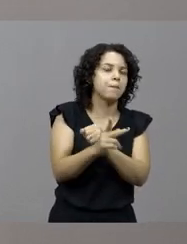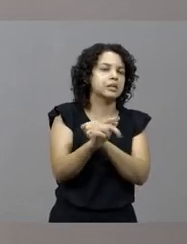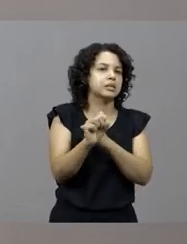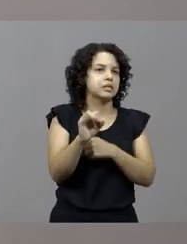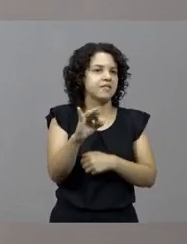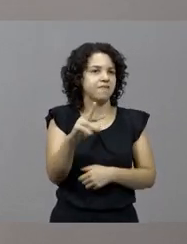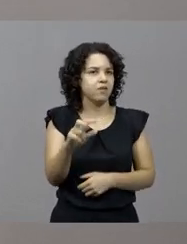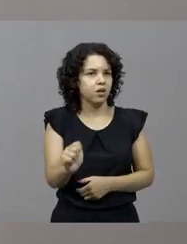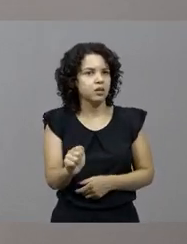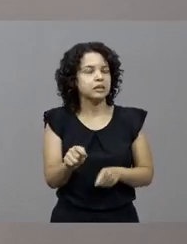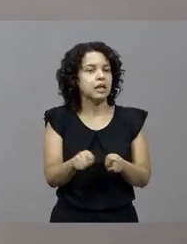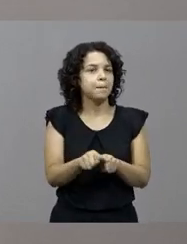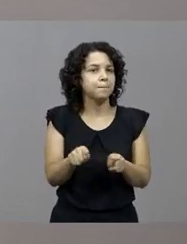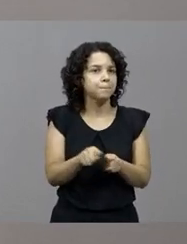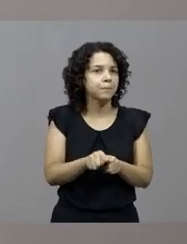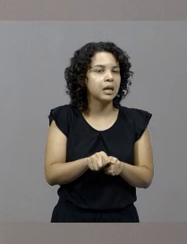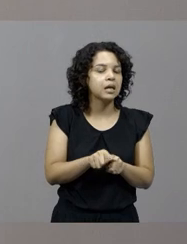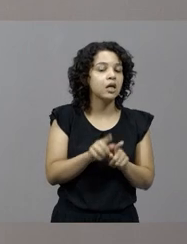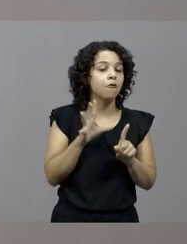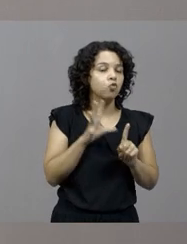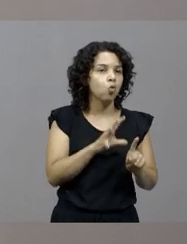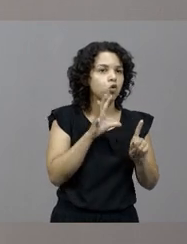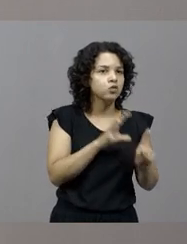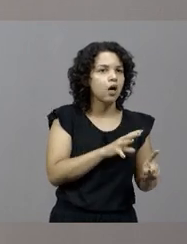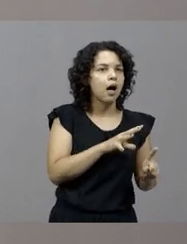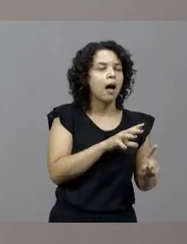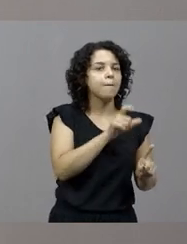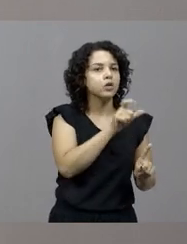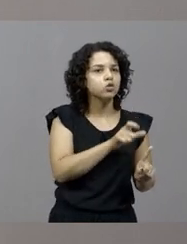induzir alguém menor de 14 anos a